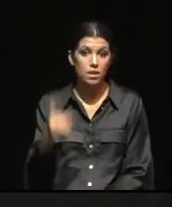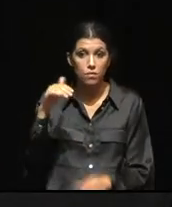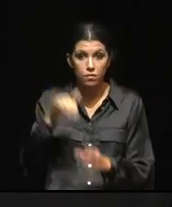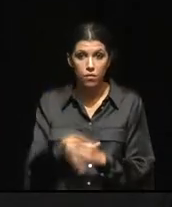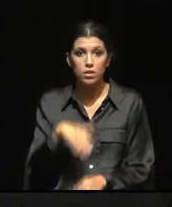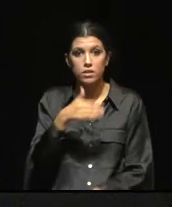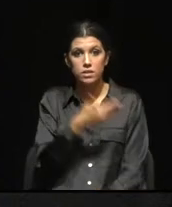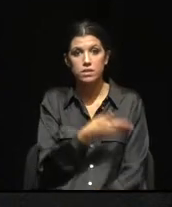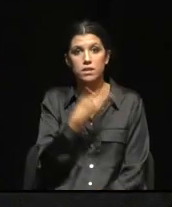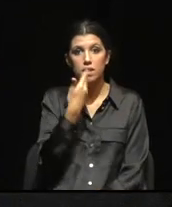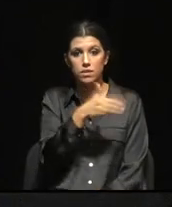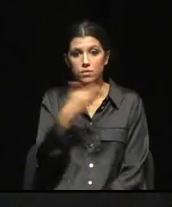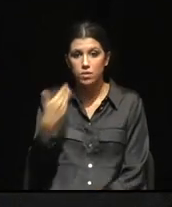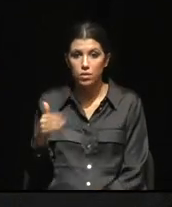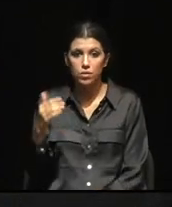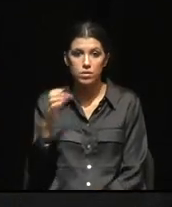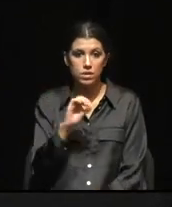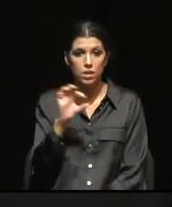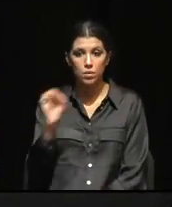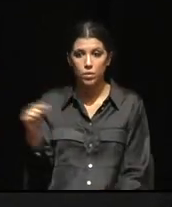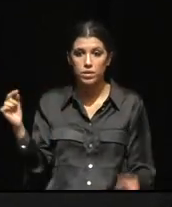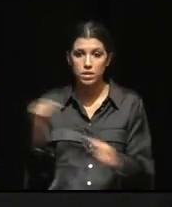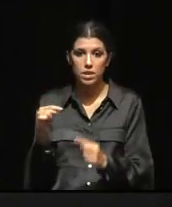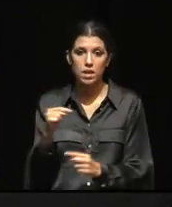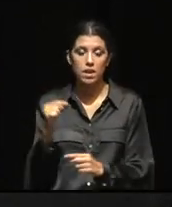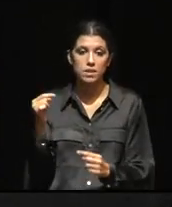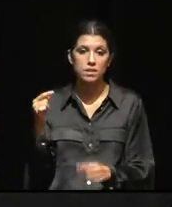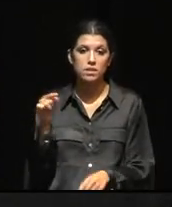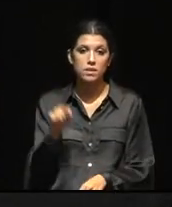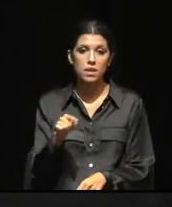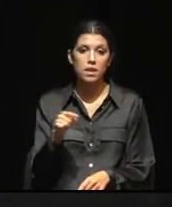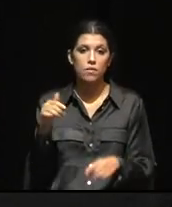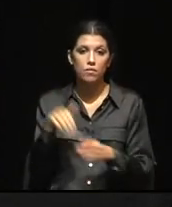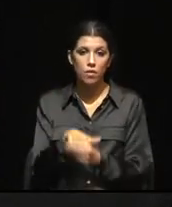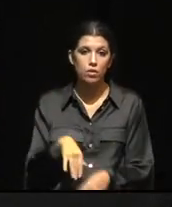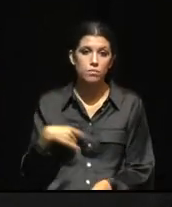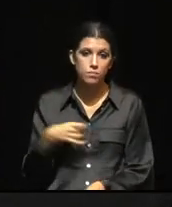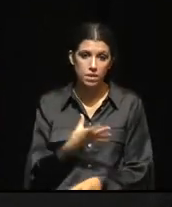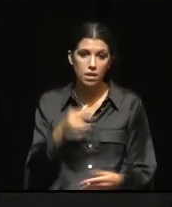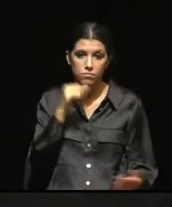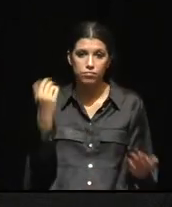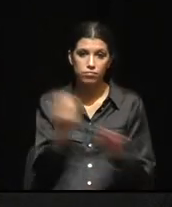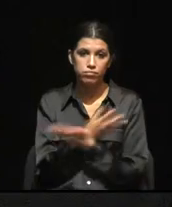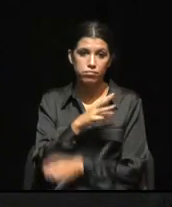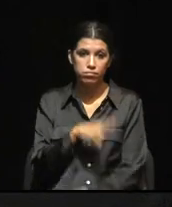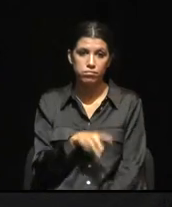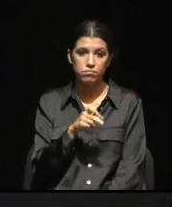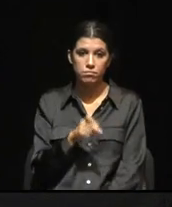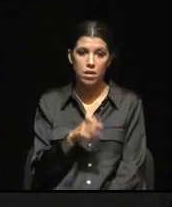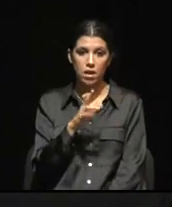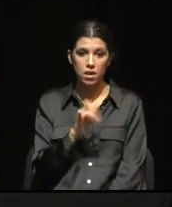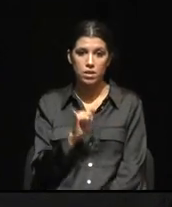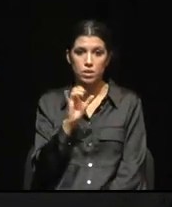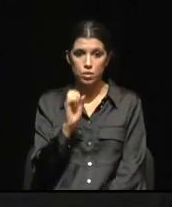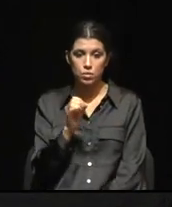voto 11108 do CDs PP voto pesar pelo falecimento de Mário